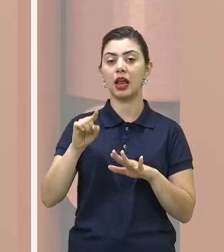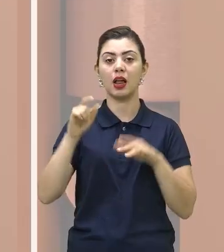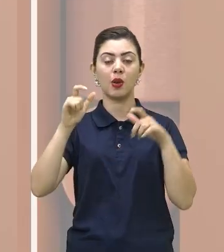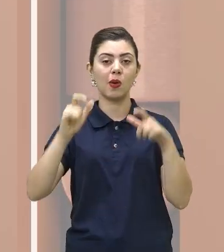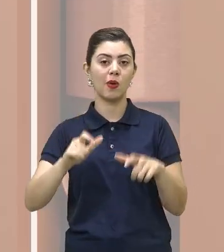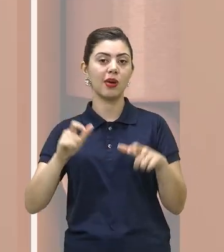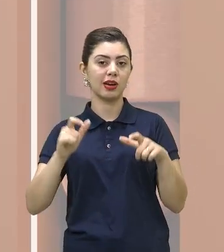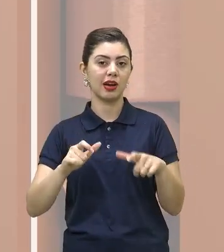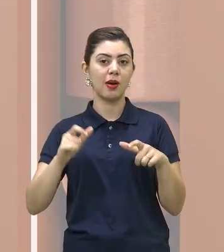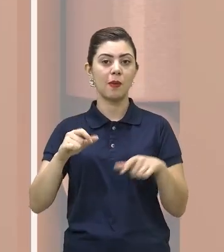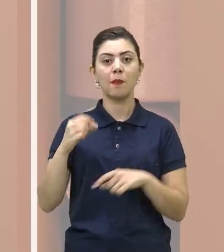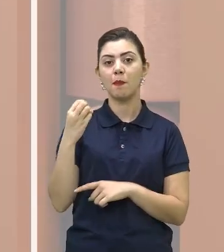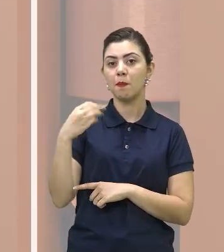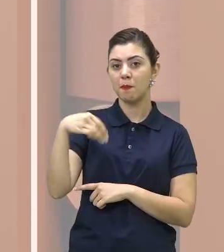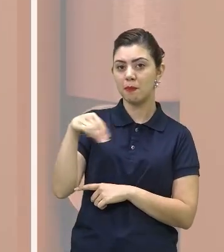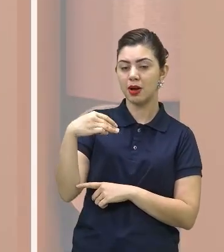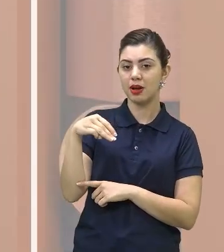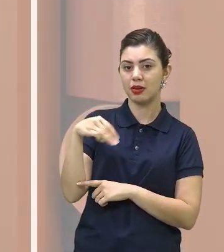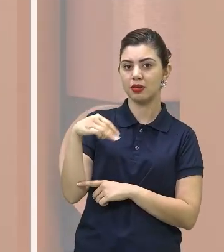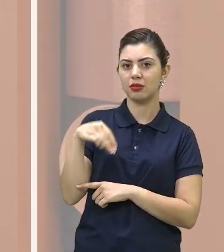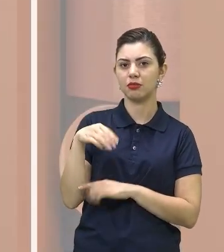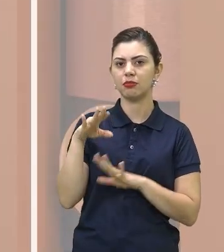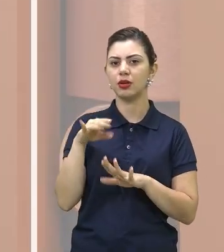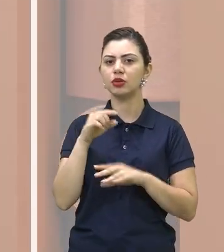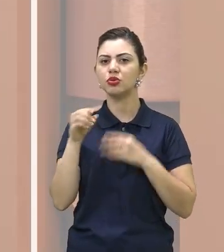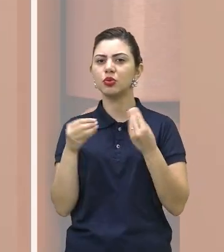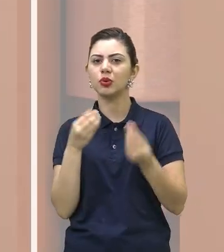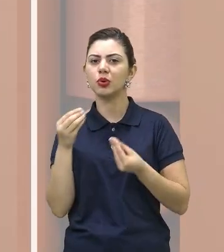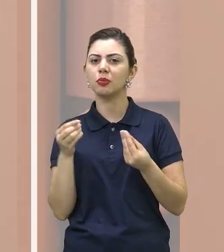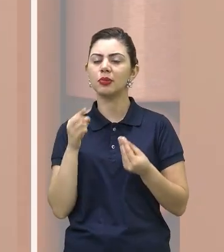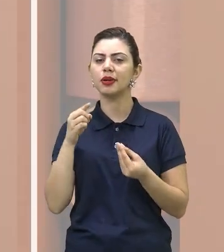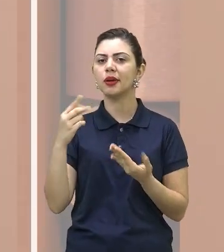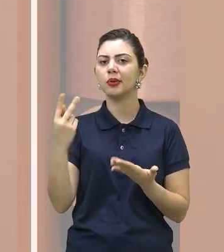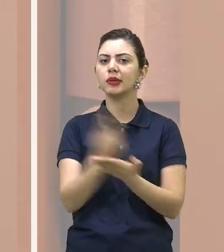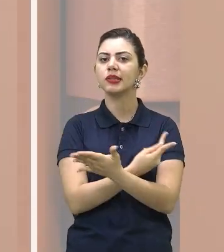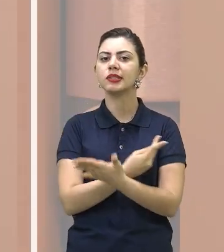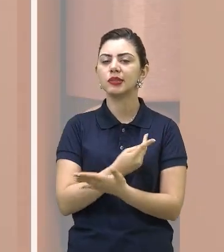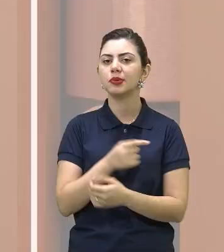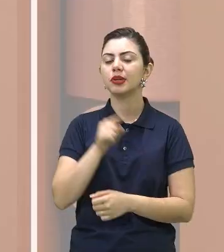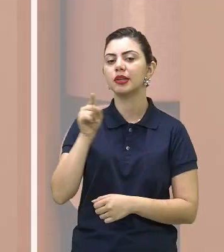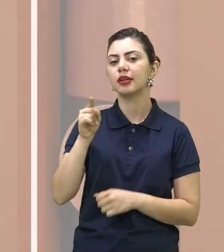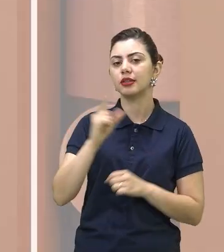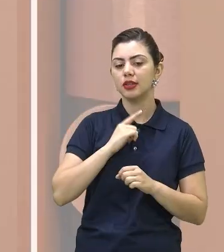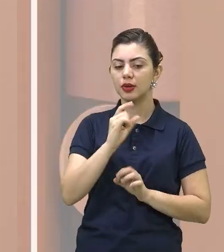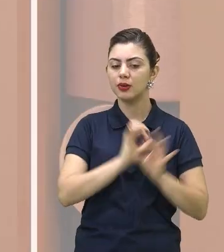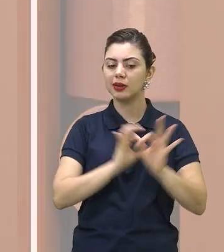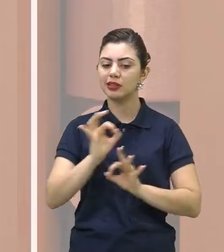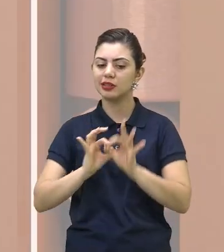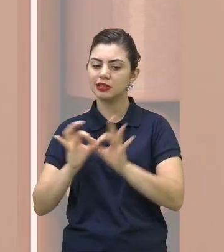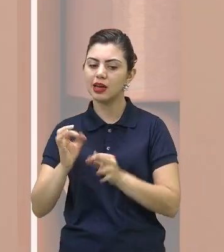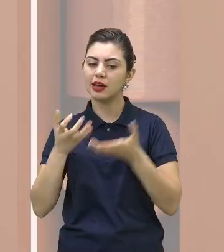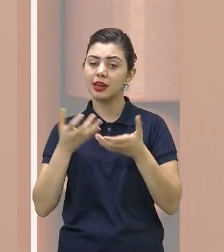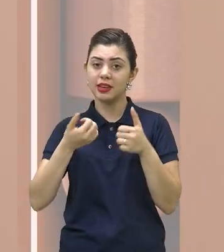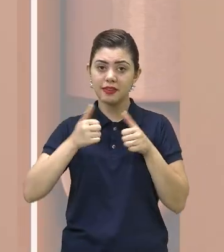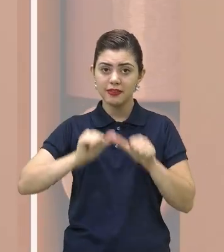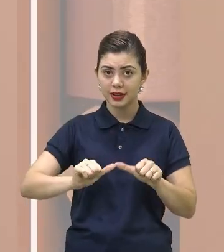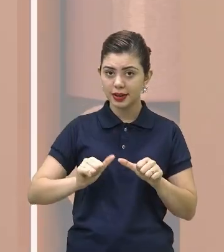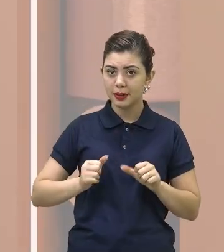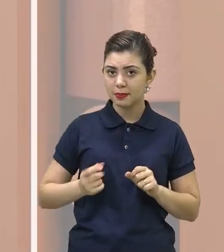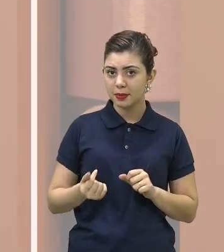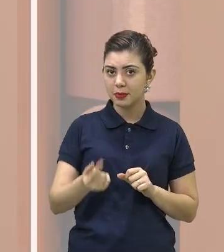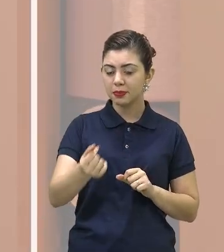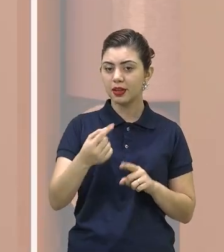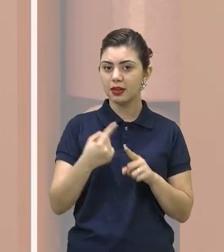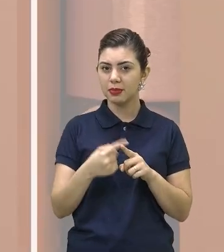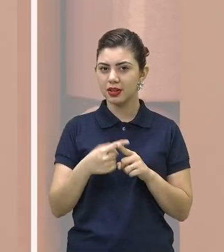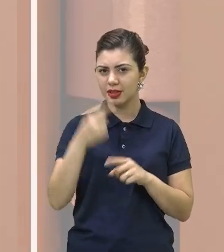do Rio de Janeiro, dessa primeira invasão para a segunda? Eles vão se organizar para tentar ficar então mais tempo. Lembra? O Brasil,